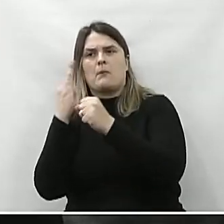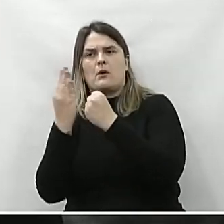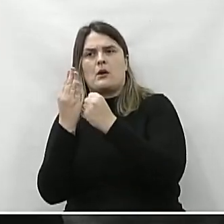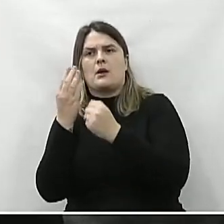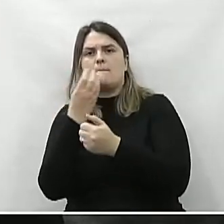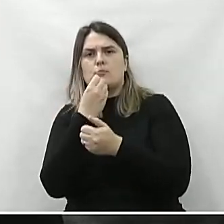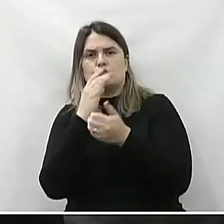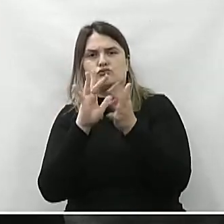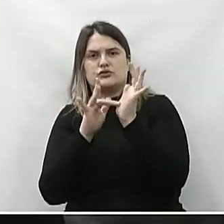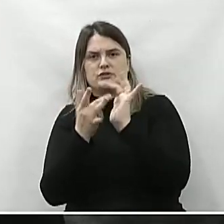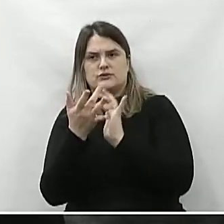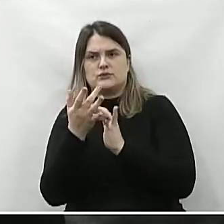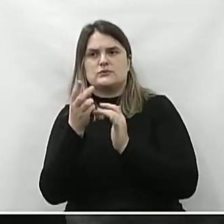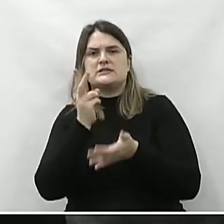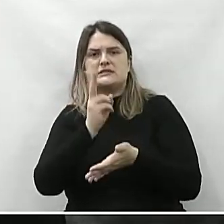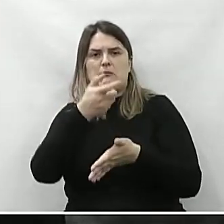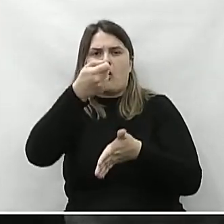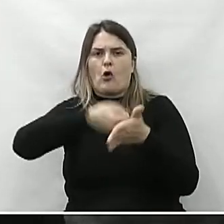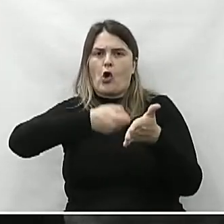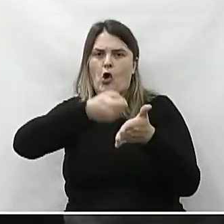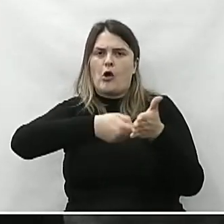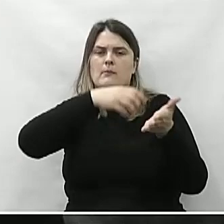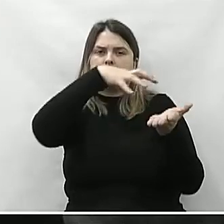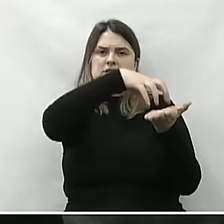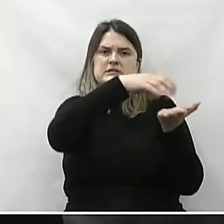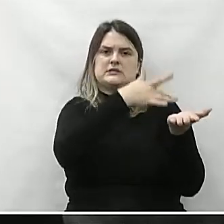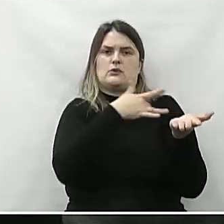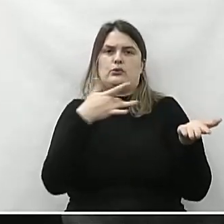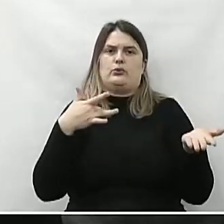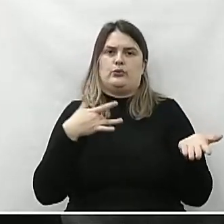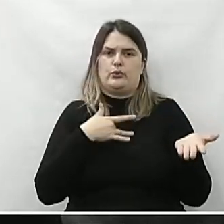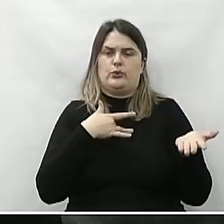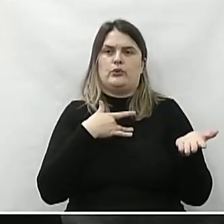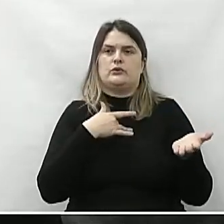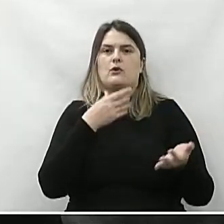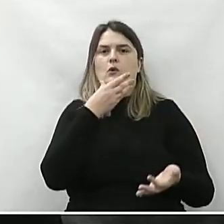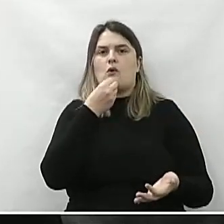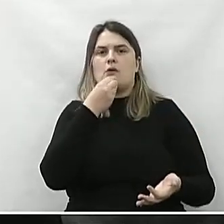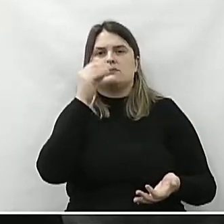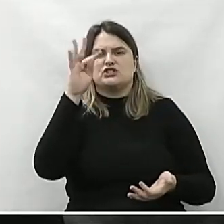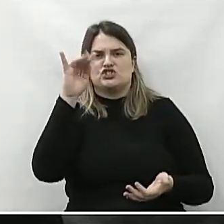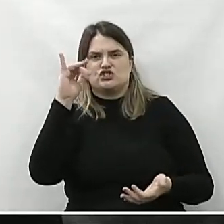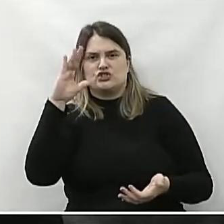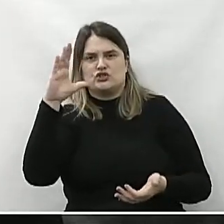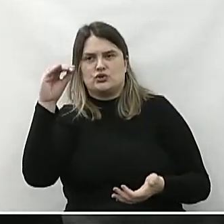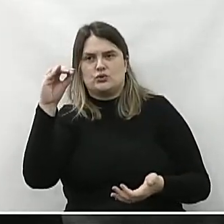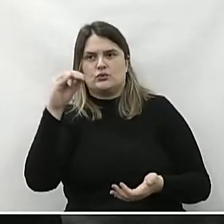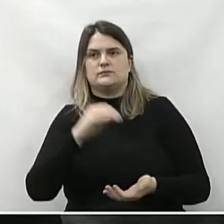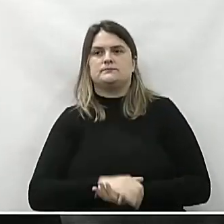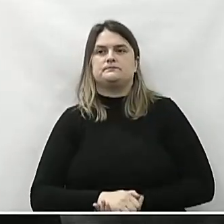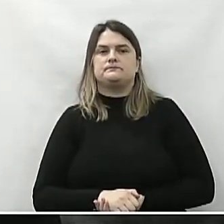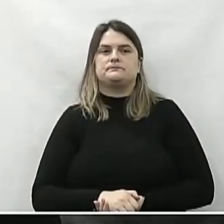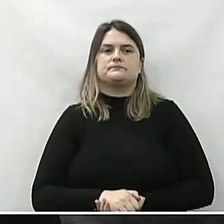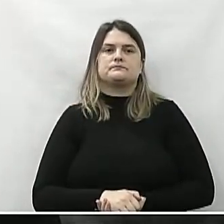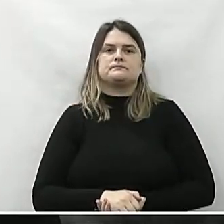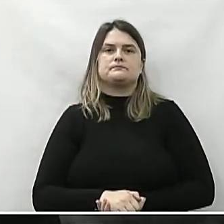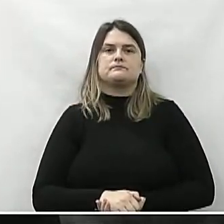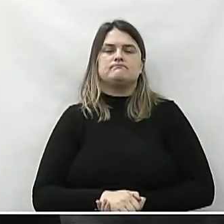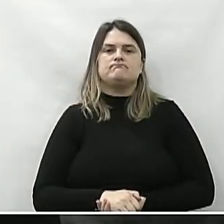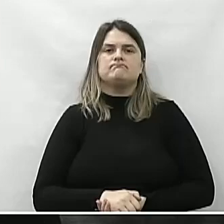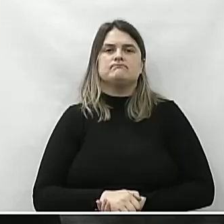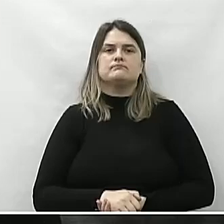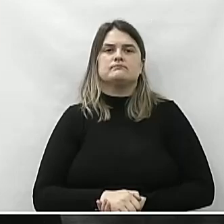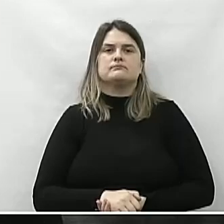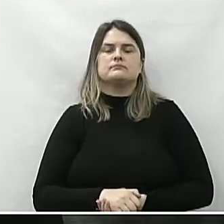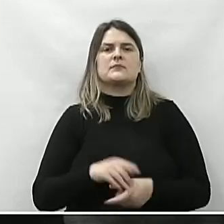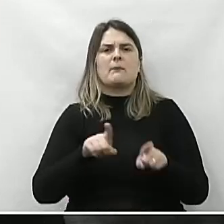referente ao posto de saúde né então foi colocado agora o Tico né financeira né tico é